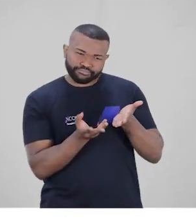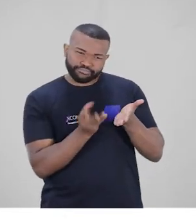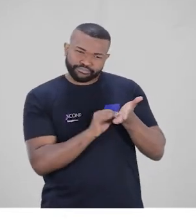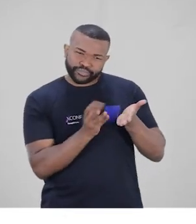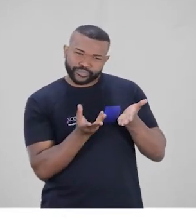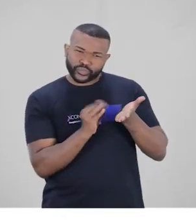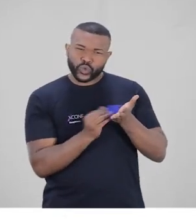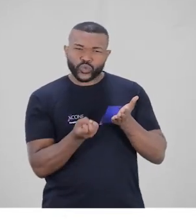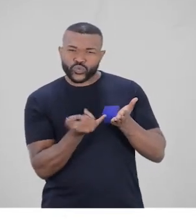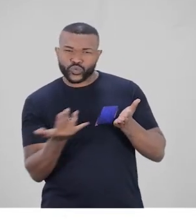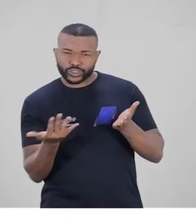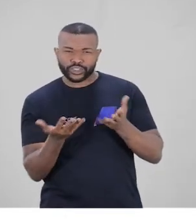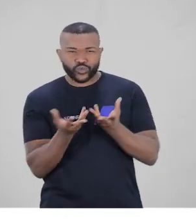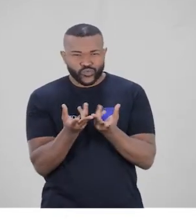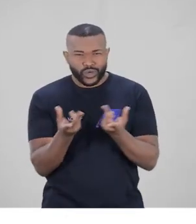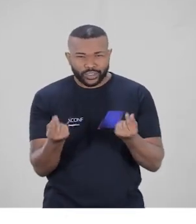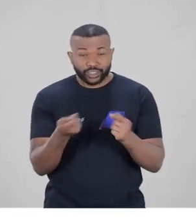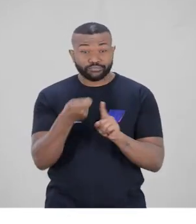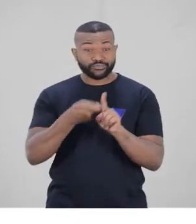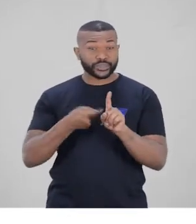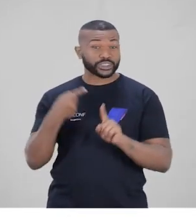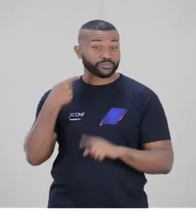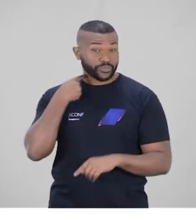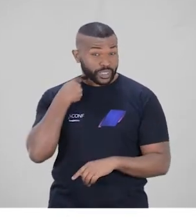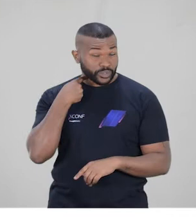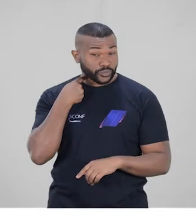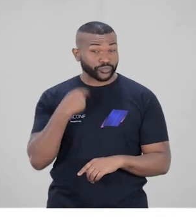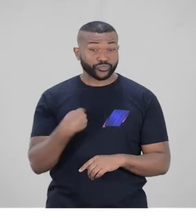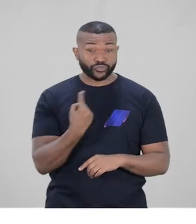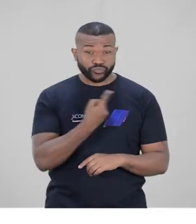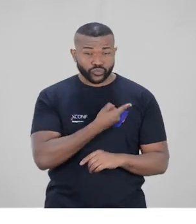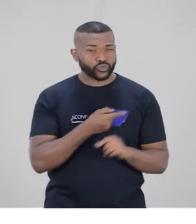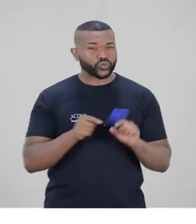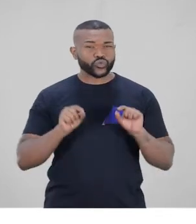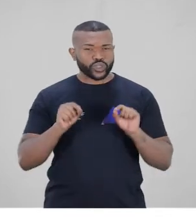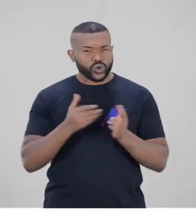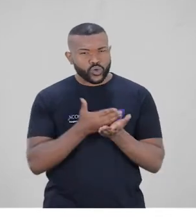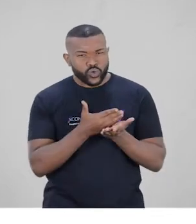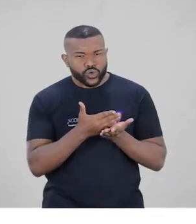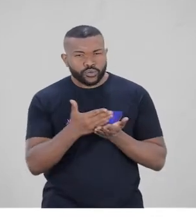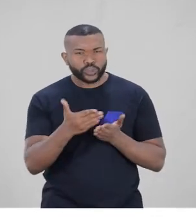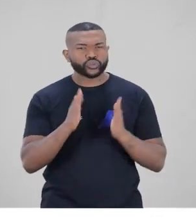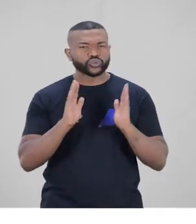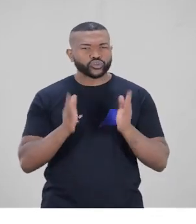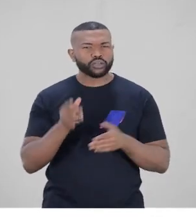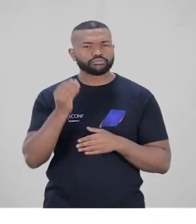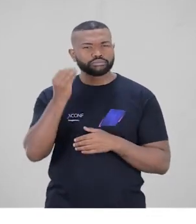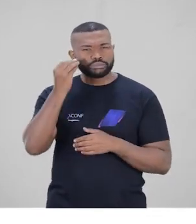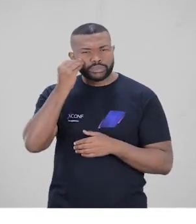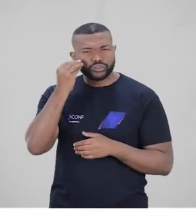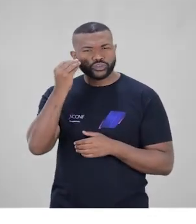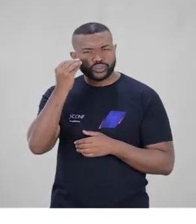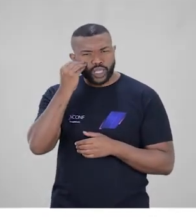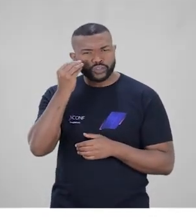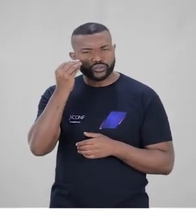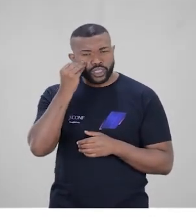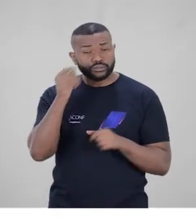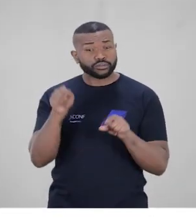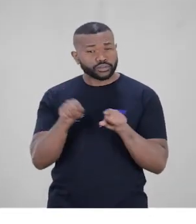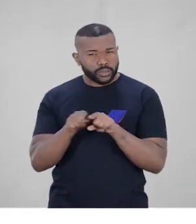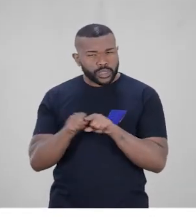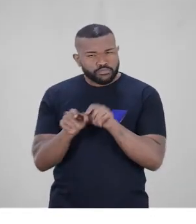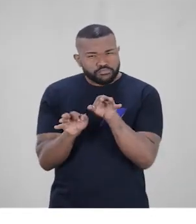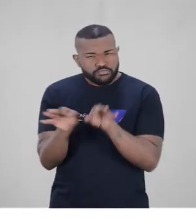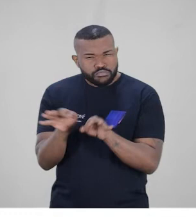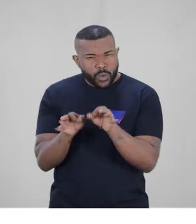de qualidade. Em maio, a gente passou a executar os testes e